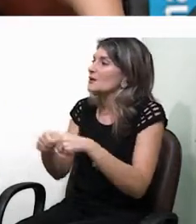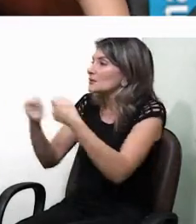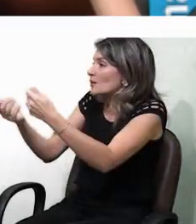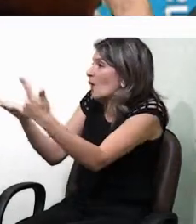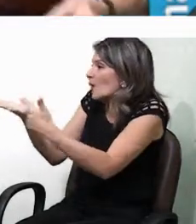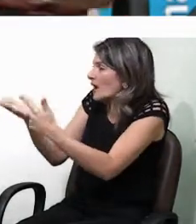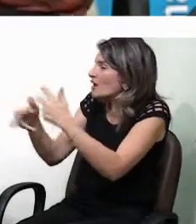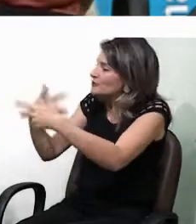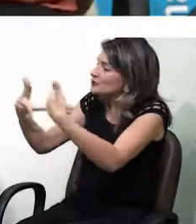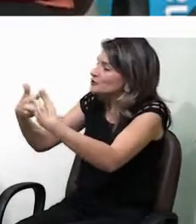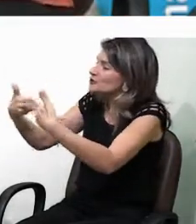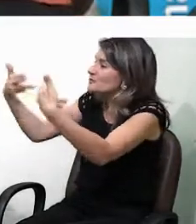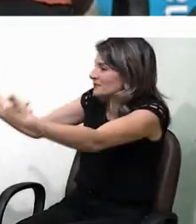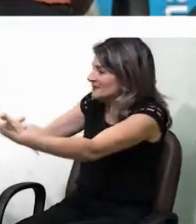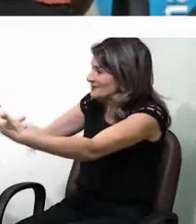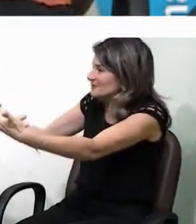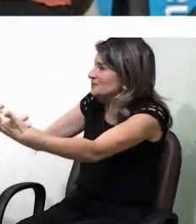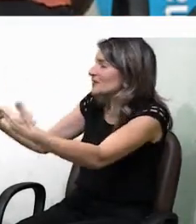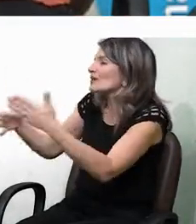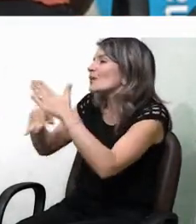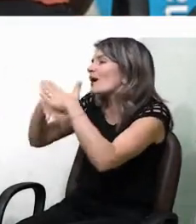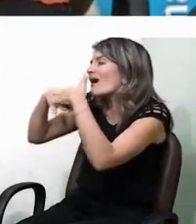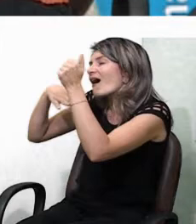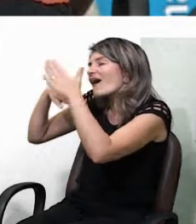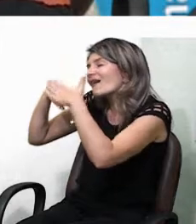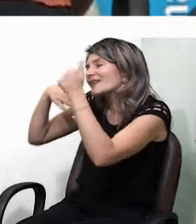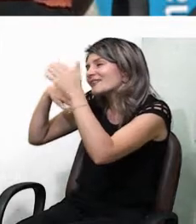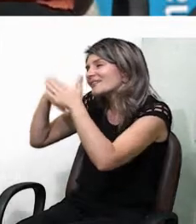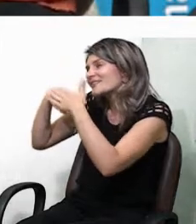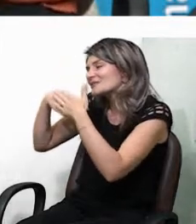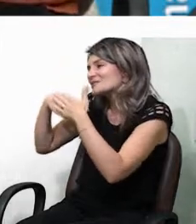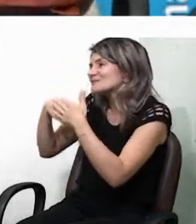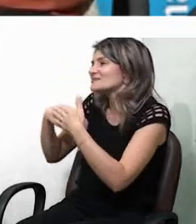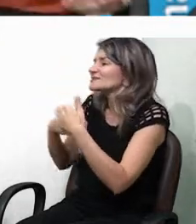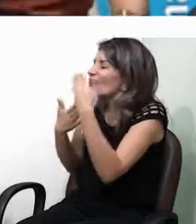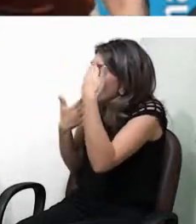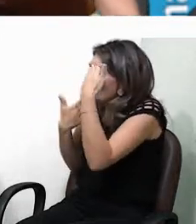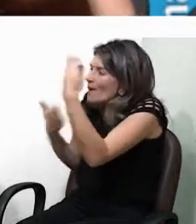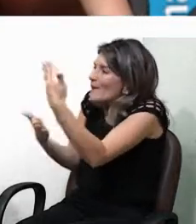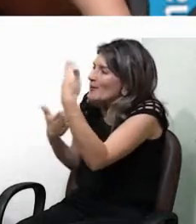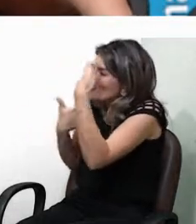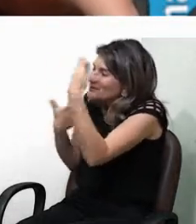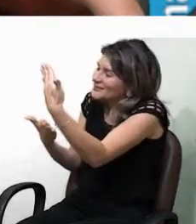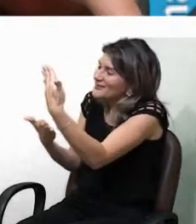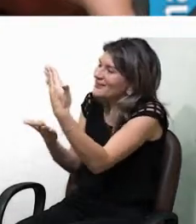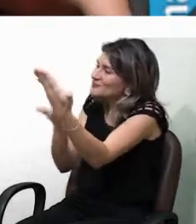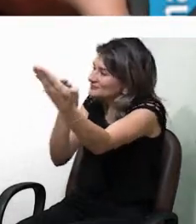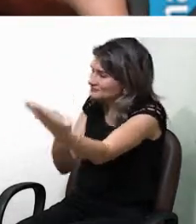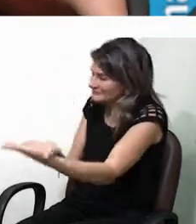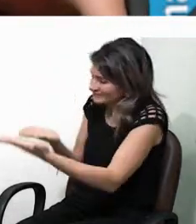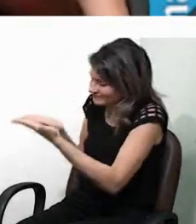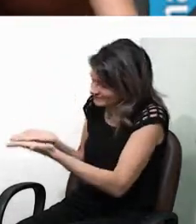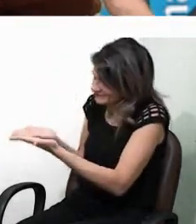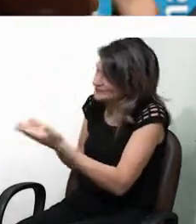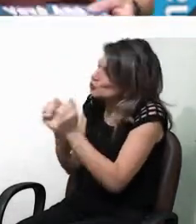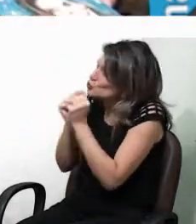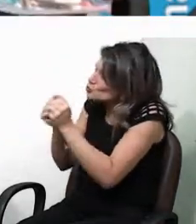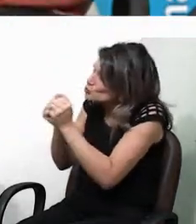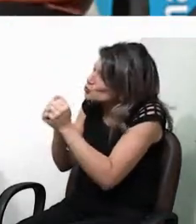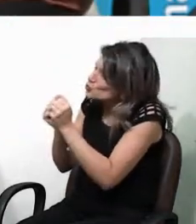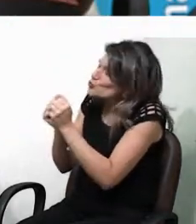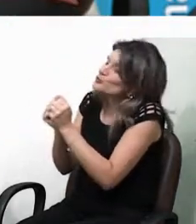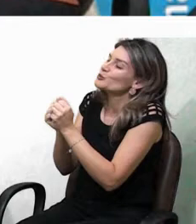Ana. Camila, receba com muito carinho. Muito obrigada por você ter vindo participar comigo aqui